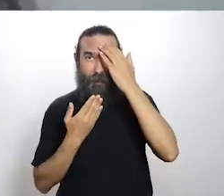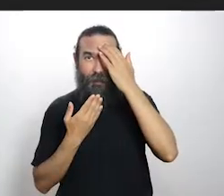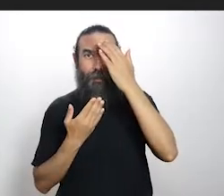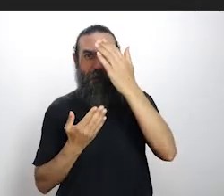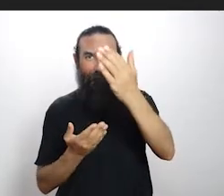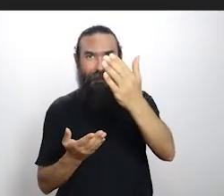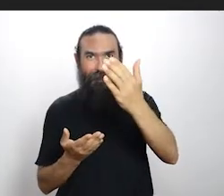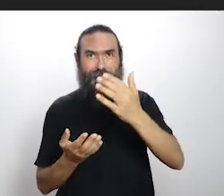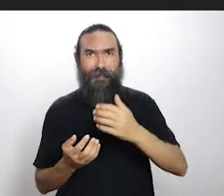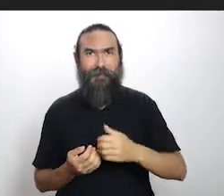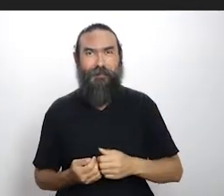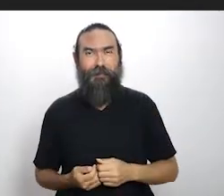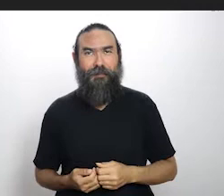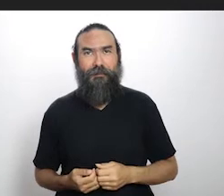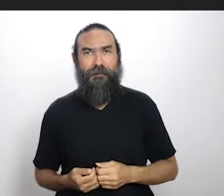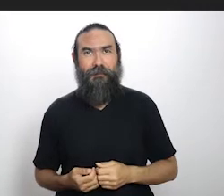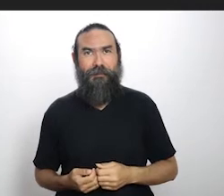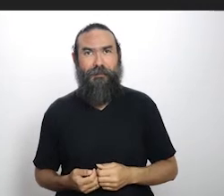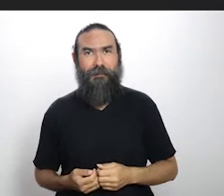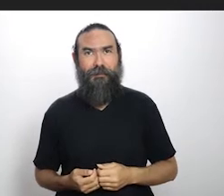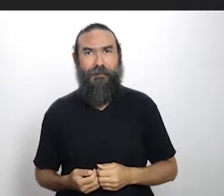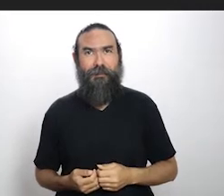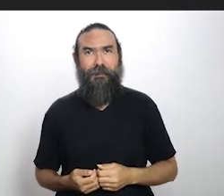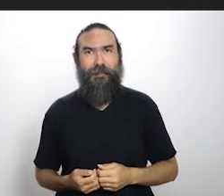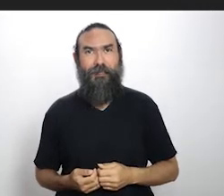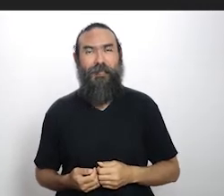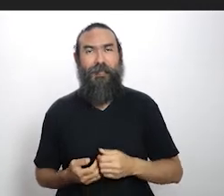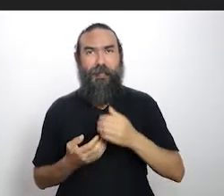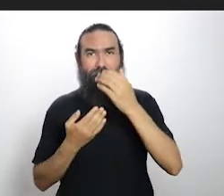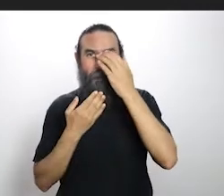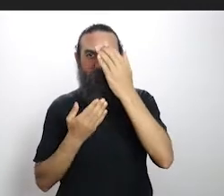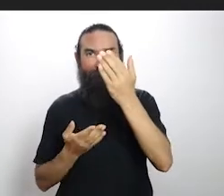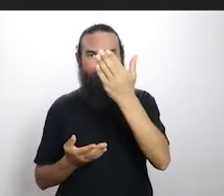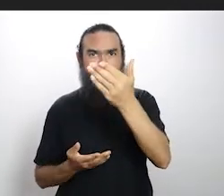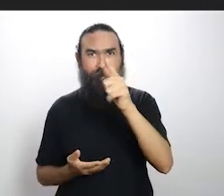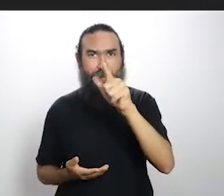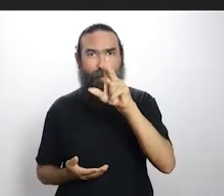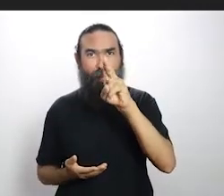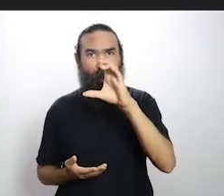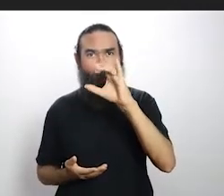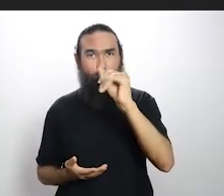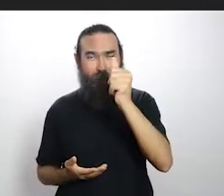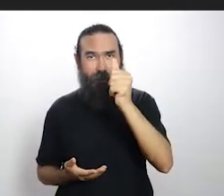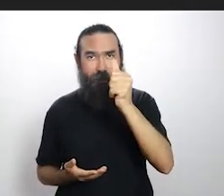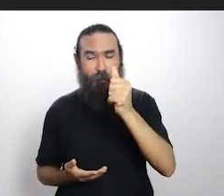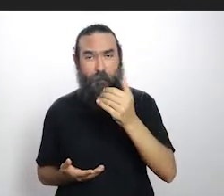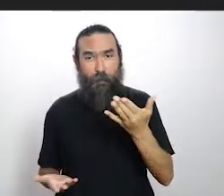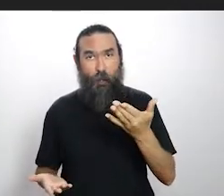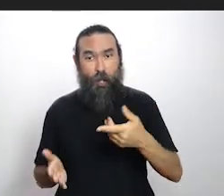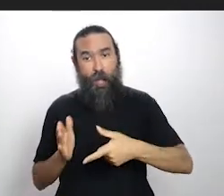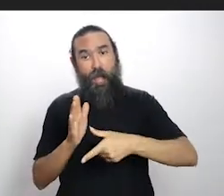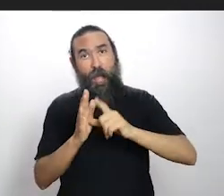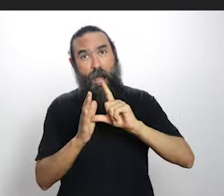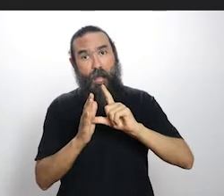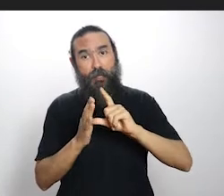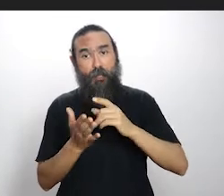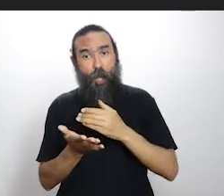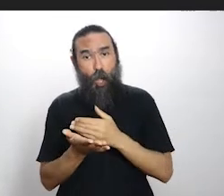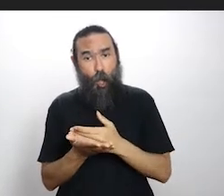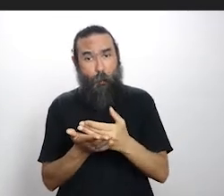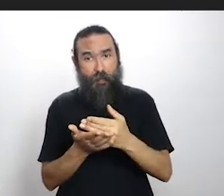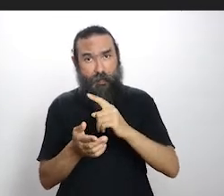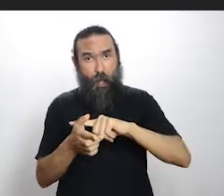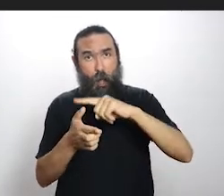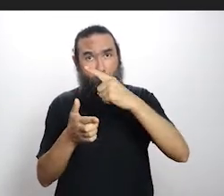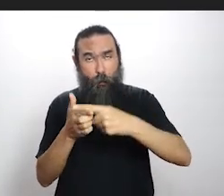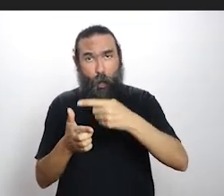Obrigada, Lúcia Alberta. Então, antes da gente passar, né, para o próximo, que vai ser o Douglas Belchior, da Uneafro,